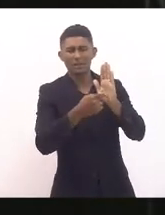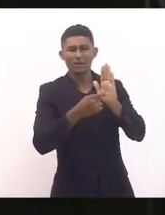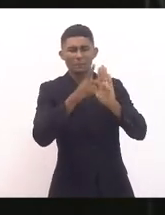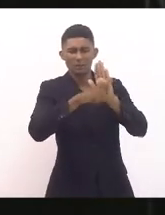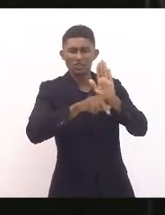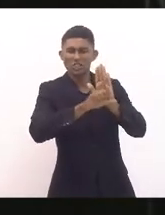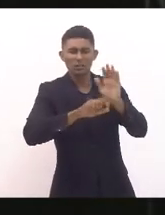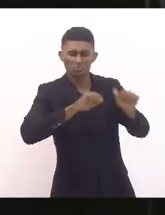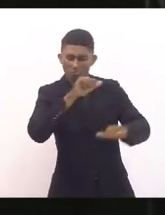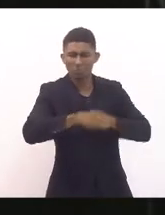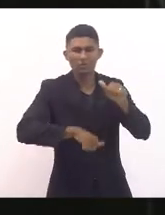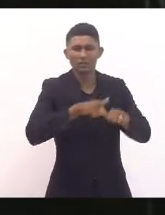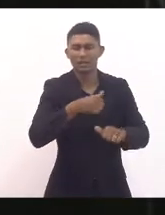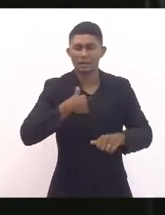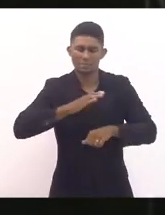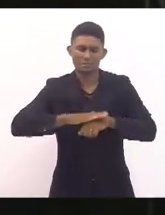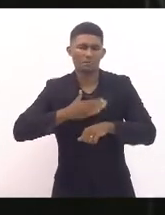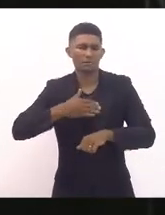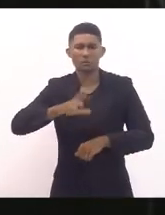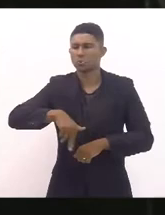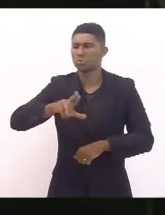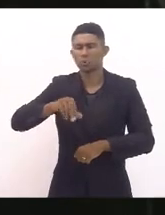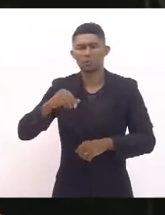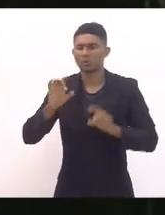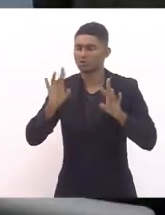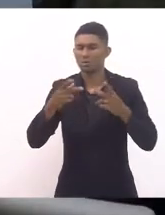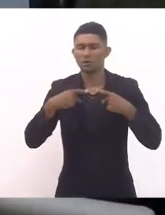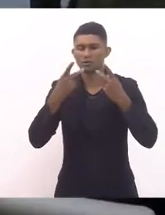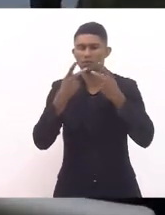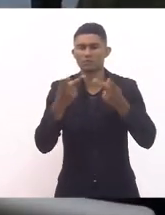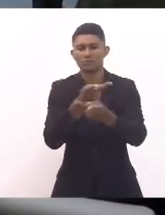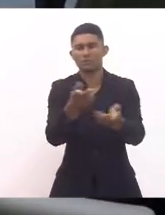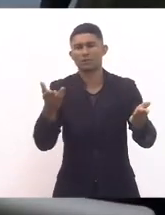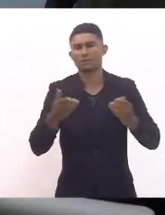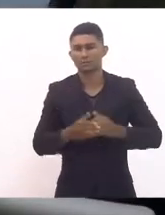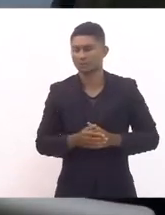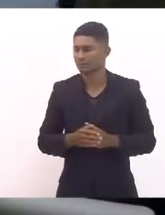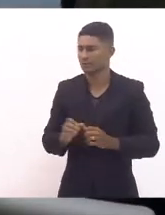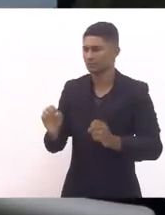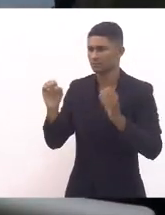na casa. Então, é só isso que eu queria dizer a todos vocês. Ok.